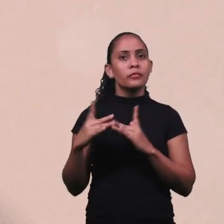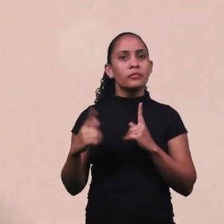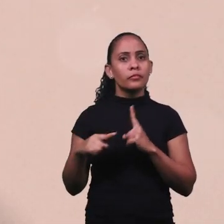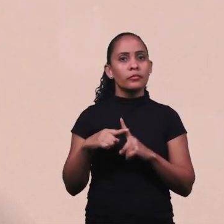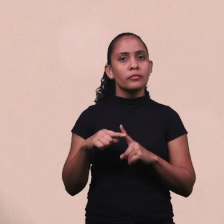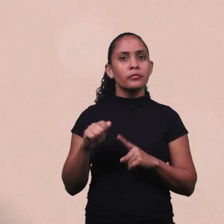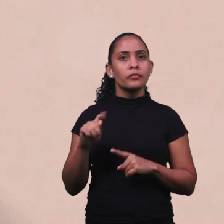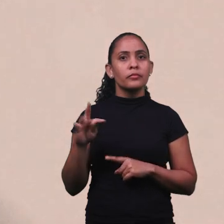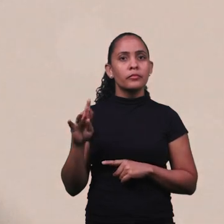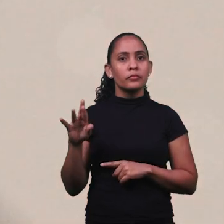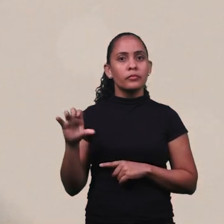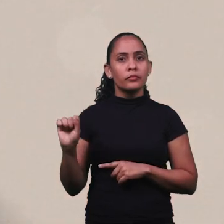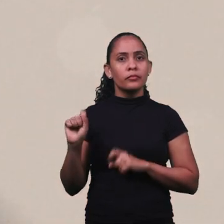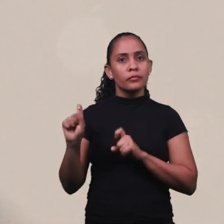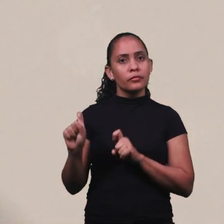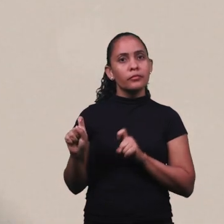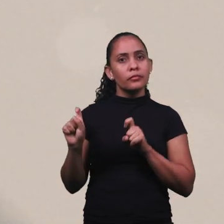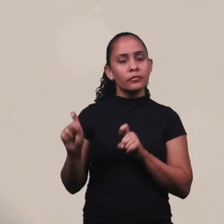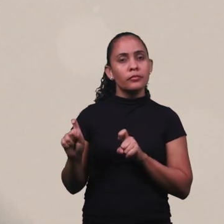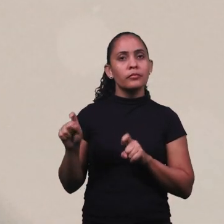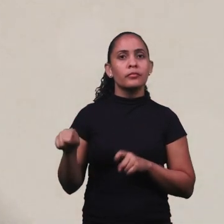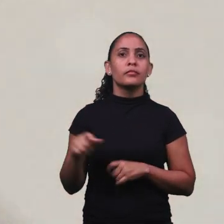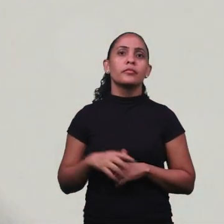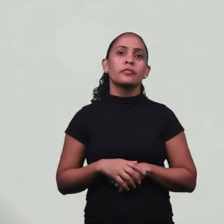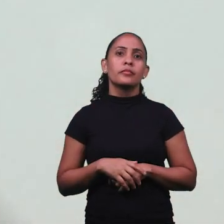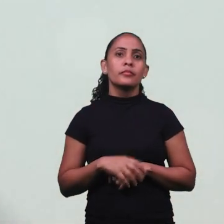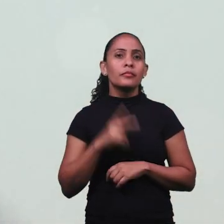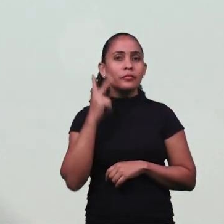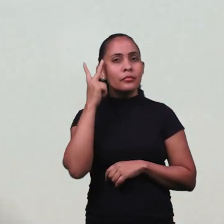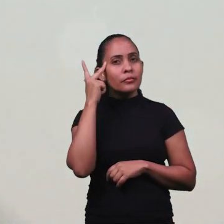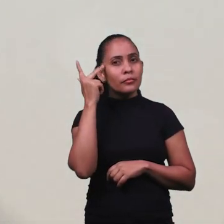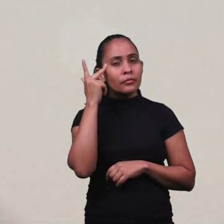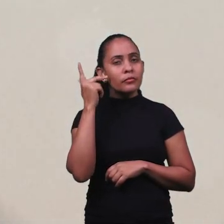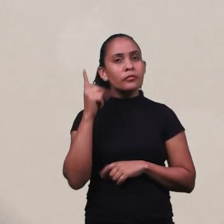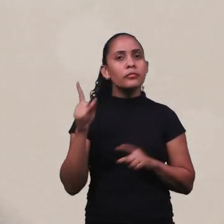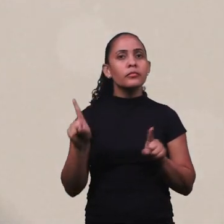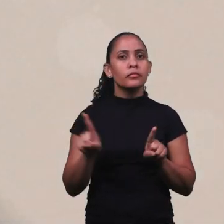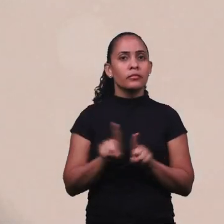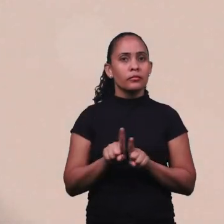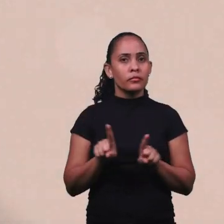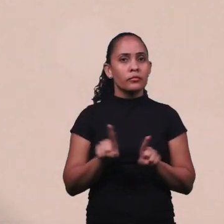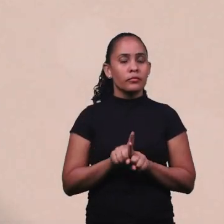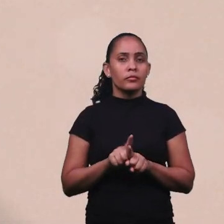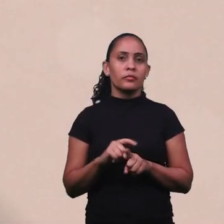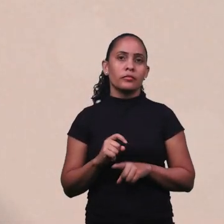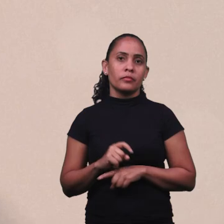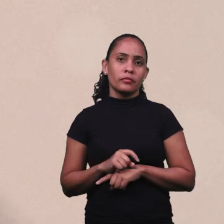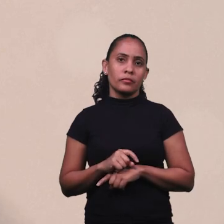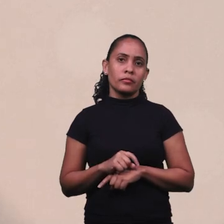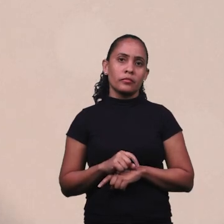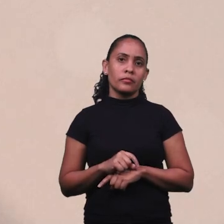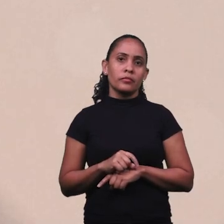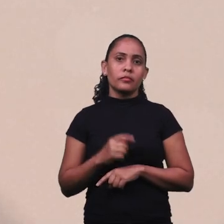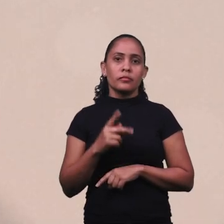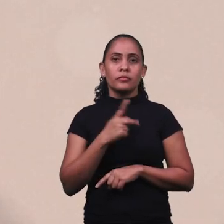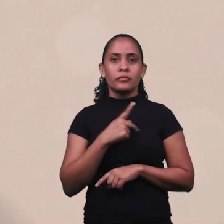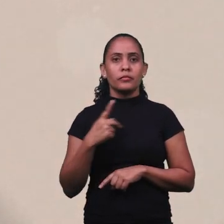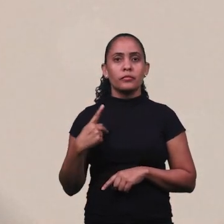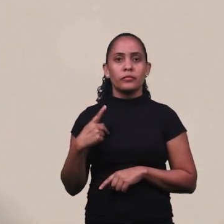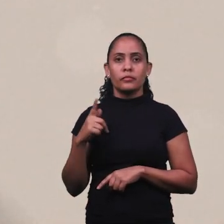Alto do Ginásio, em Sertãozinho, interior de São Paulo. Sou ovelha do pastor Gilberto